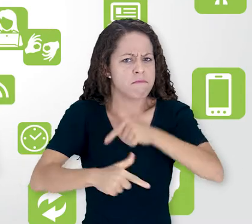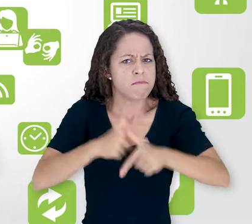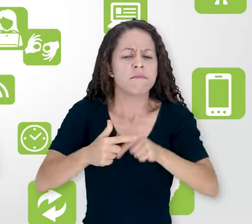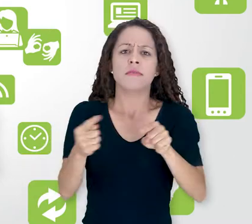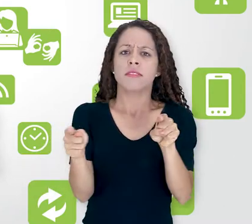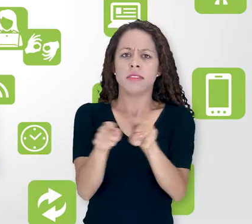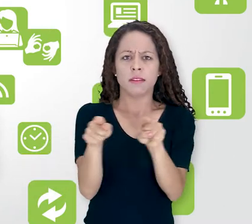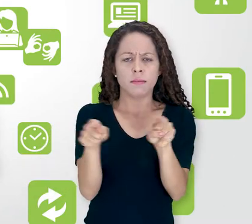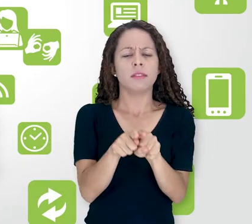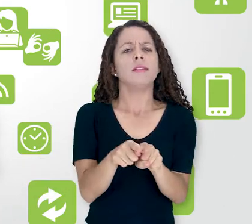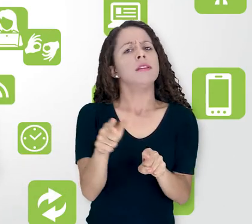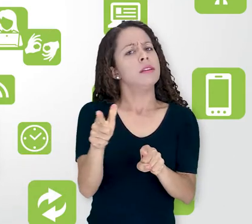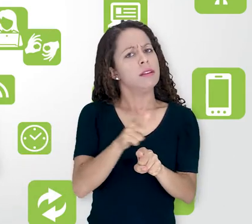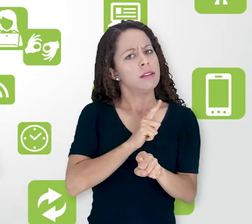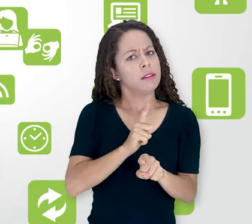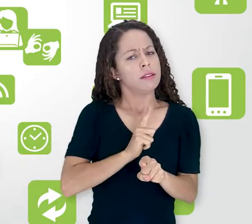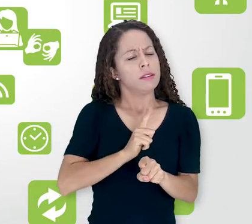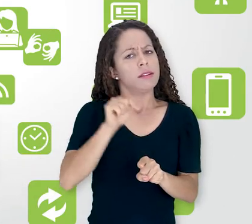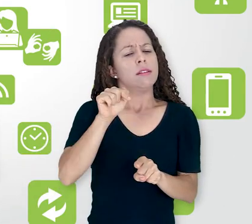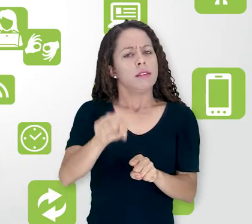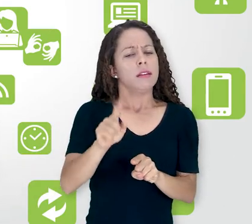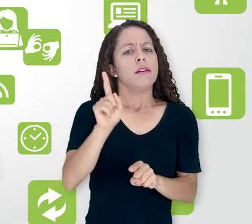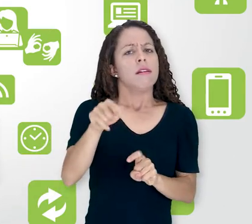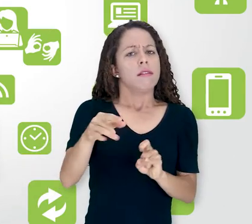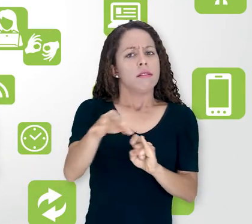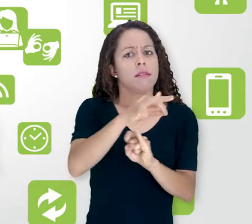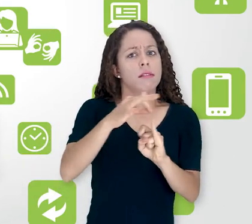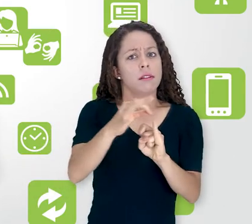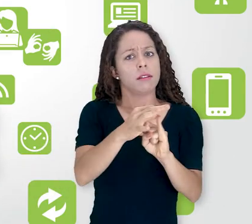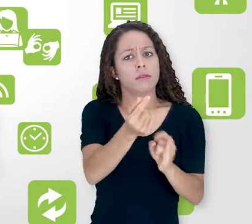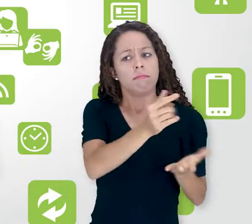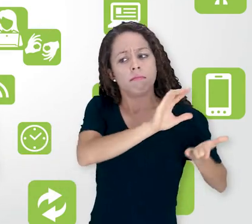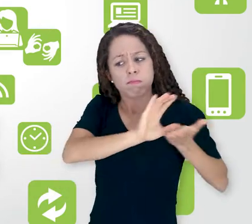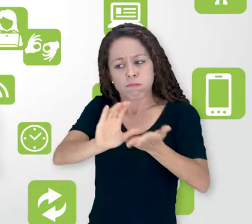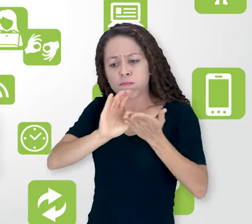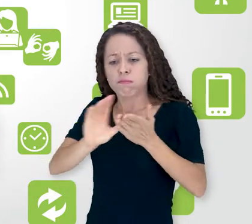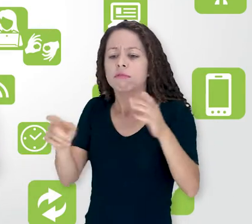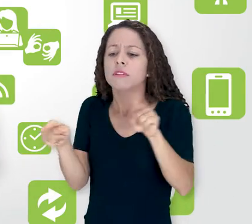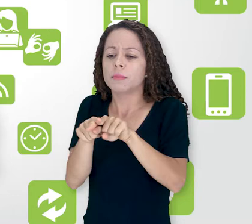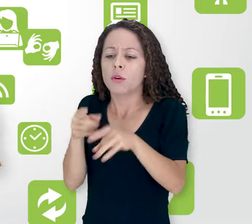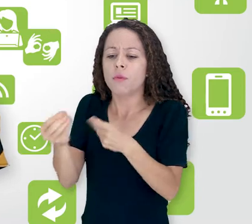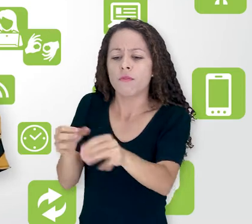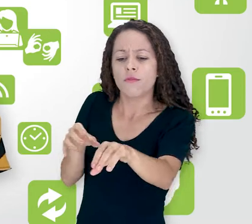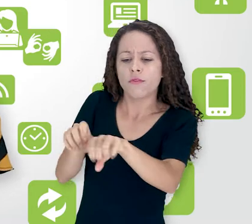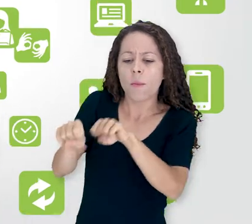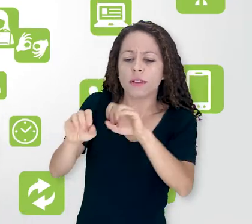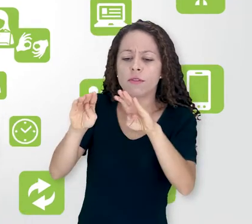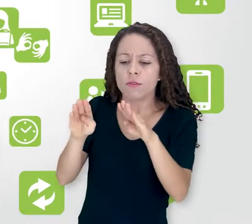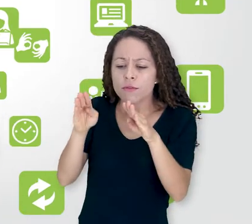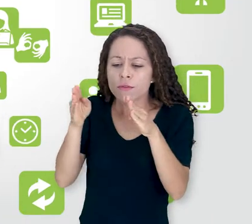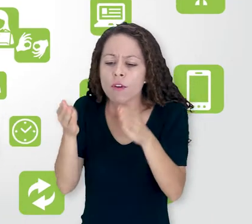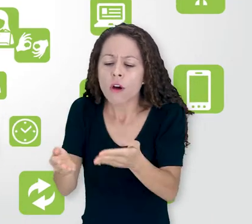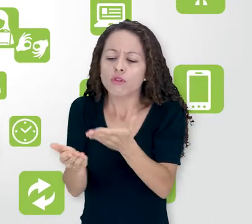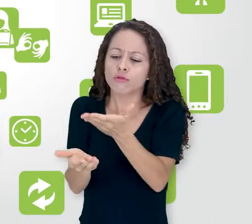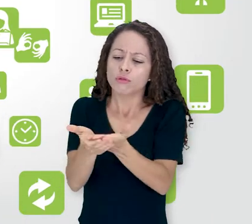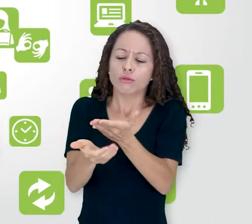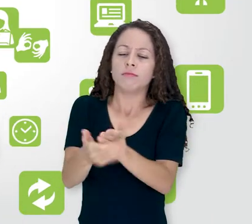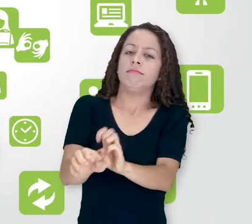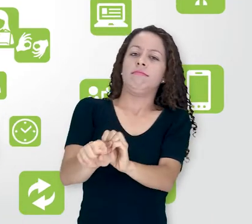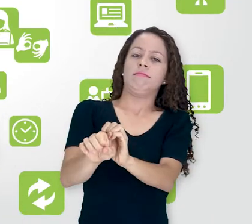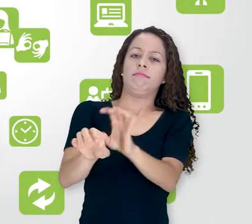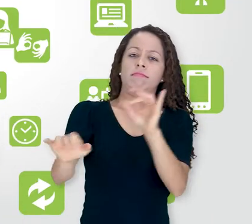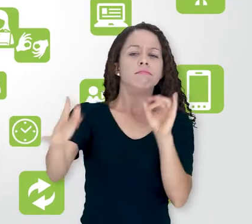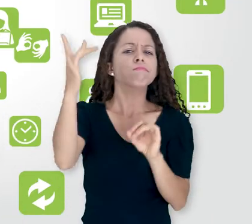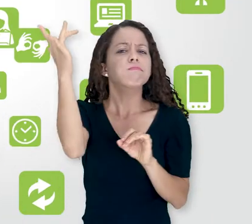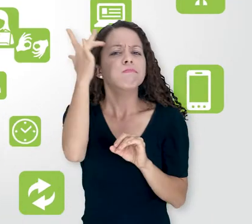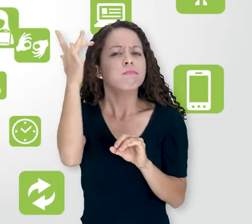e também pelo investimento institucional no desenvolvimento da EAD e na formação de profissionais de educação. Isso fez com que o CEFOR